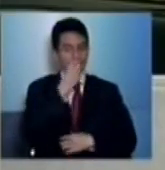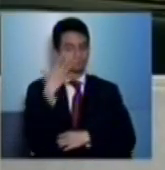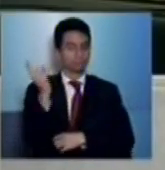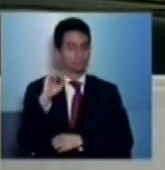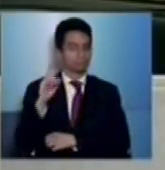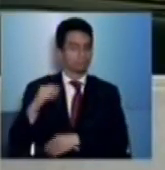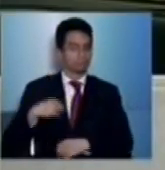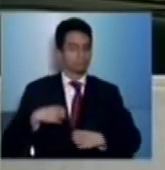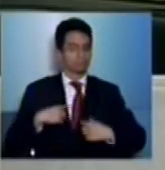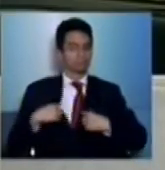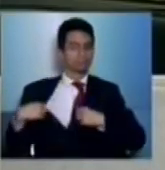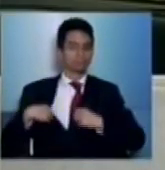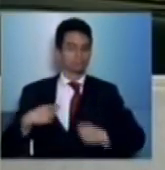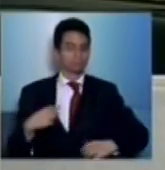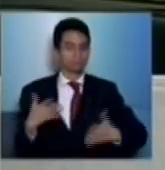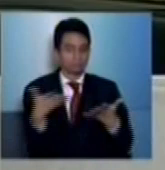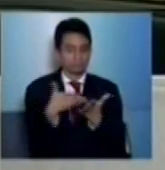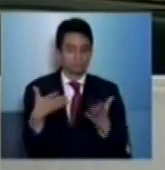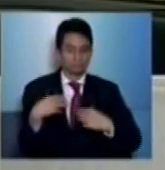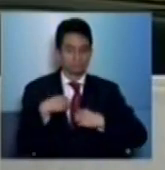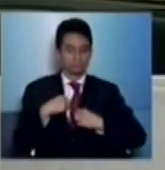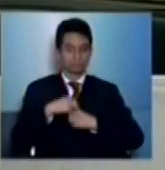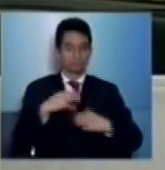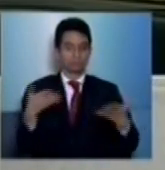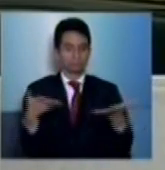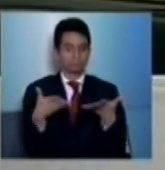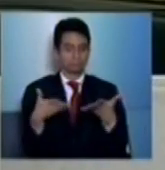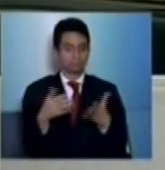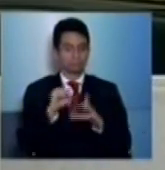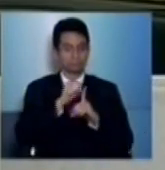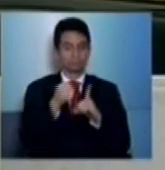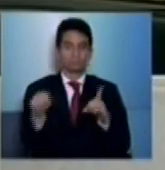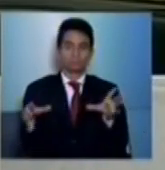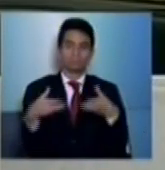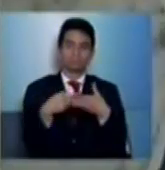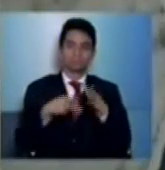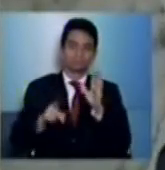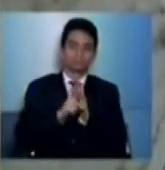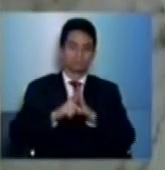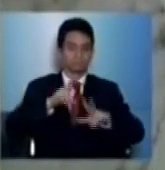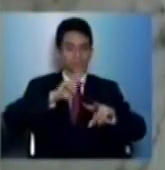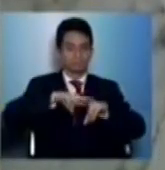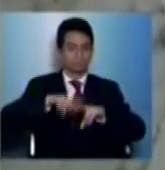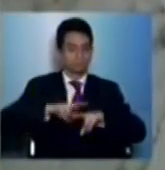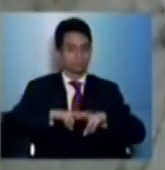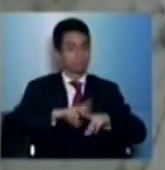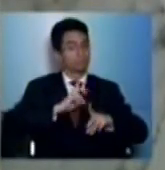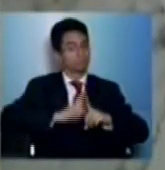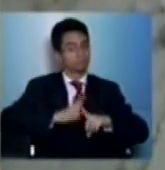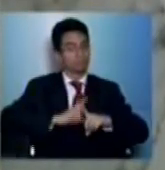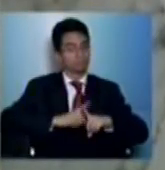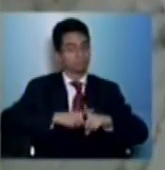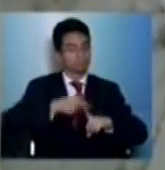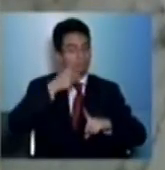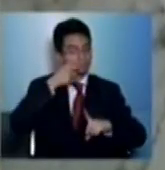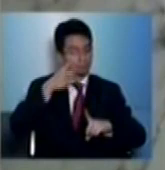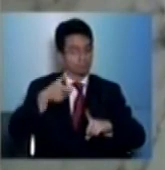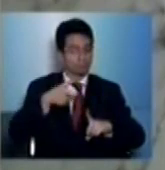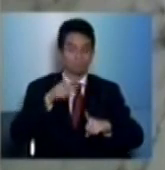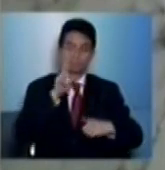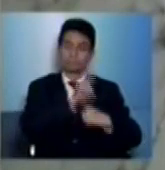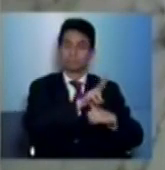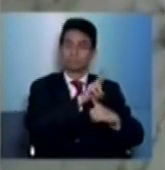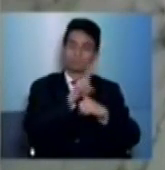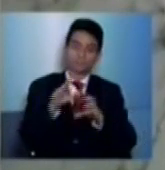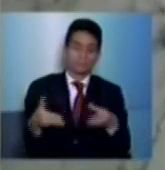Servidores dos quase 50.000 servidores do sistema prisional genes que é um ativista que é um